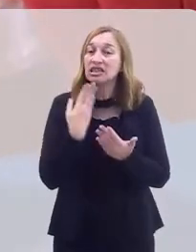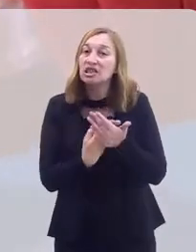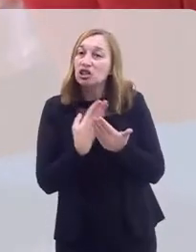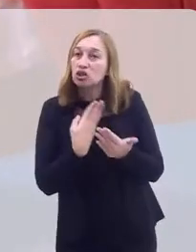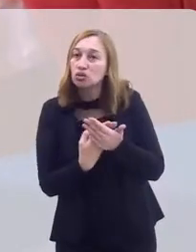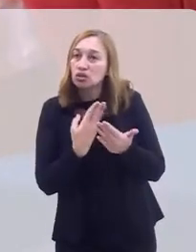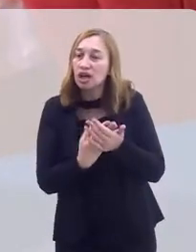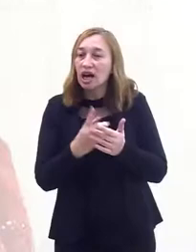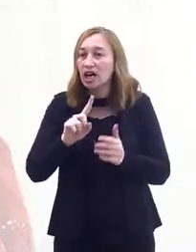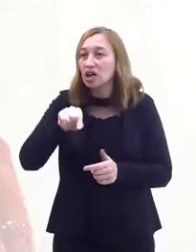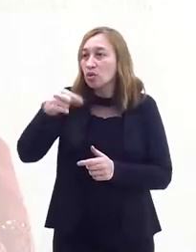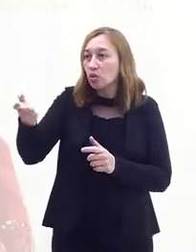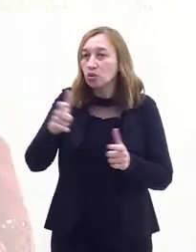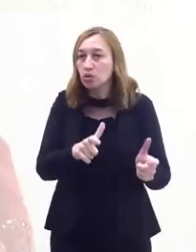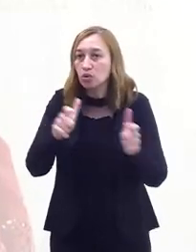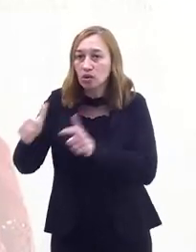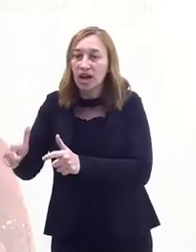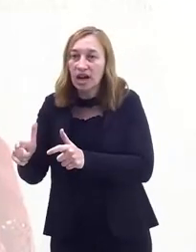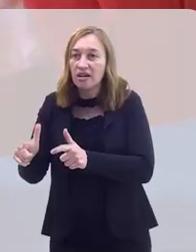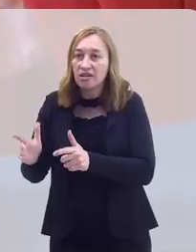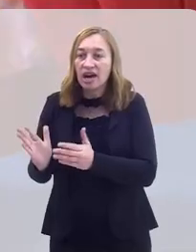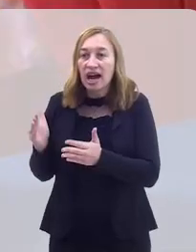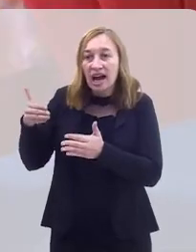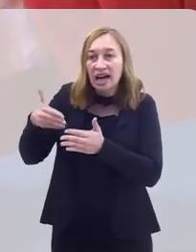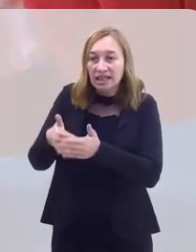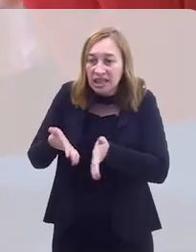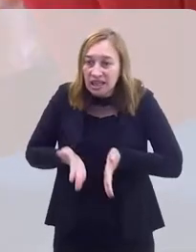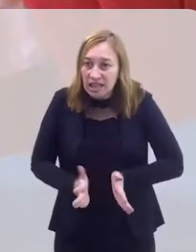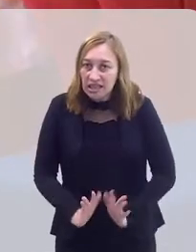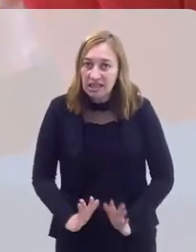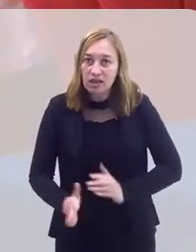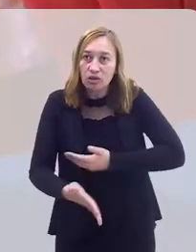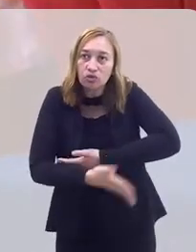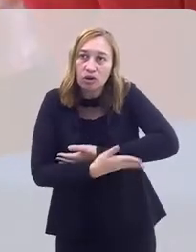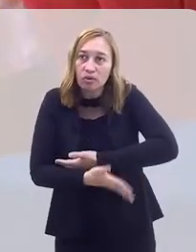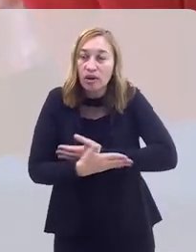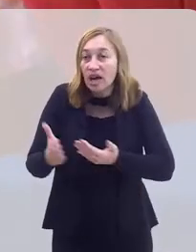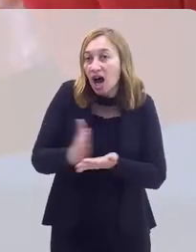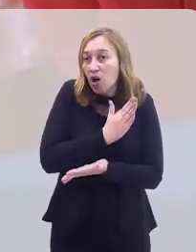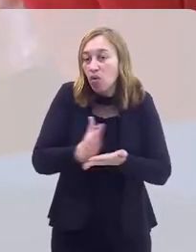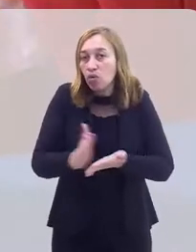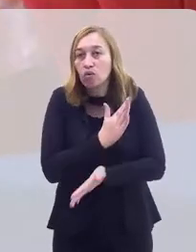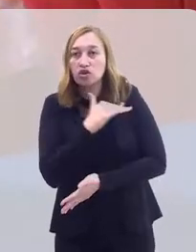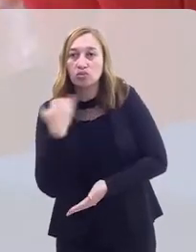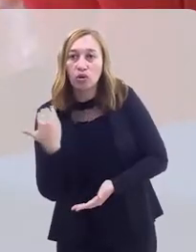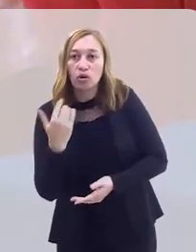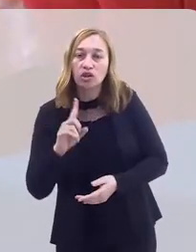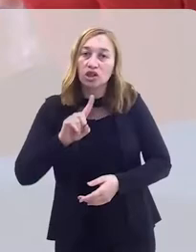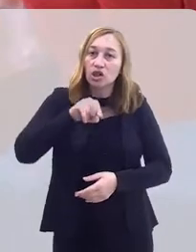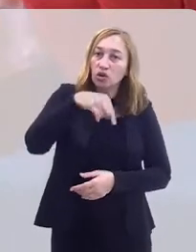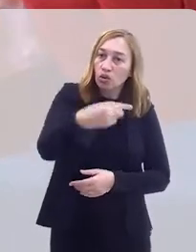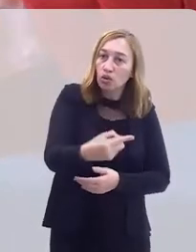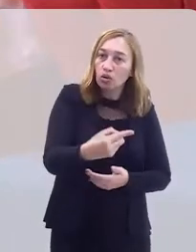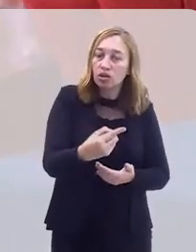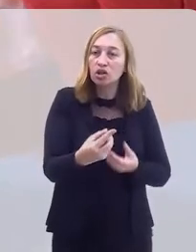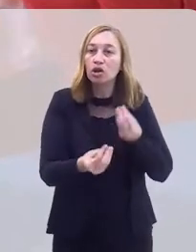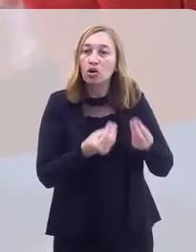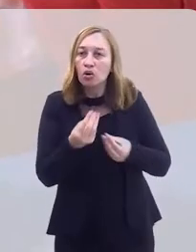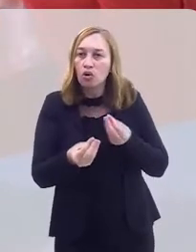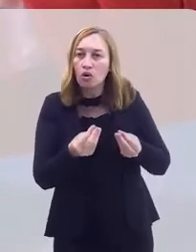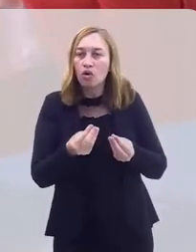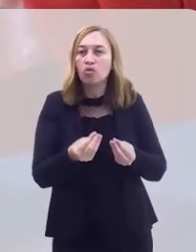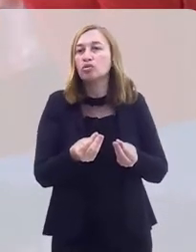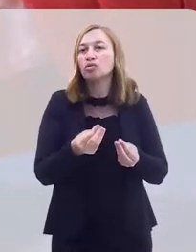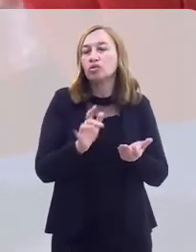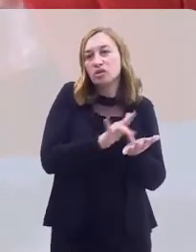iam estudar em outros lugares Certo. e até ficavam lá até ter as crianças. Bom, algumas eram mortas e outras, quando os